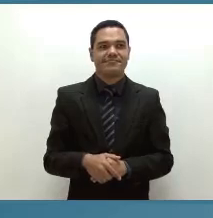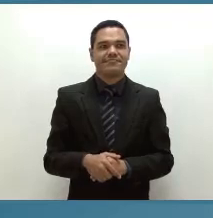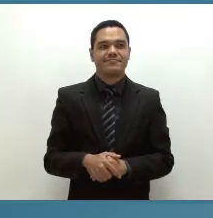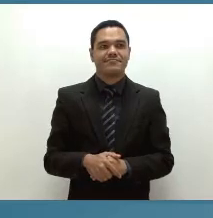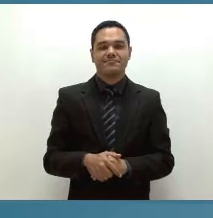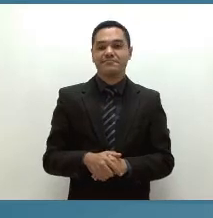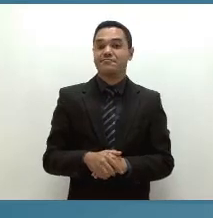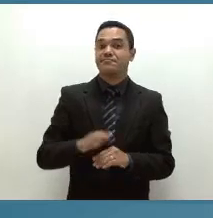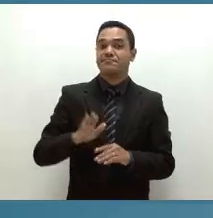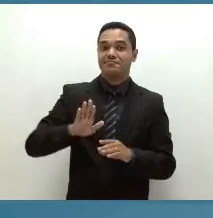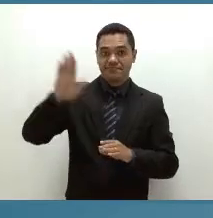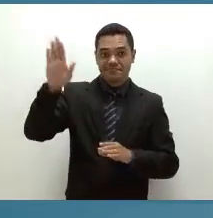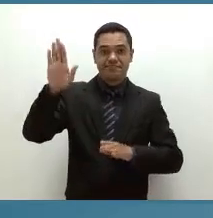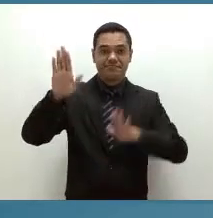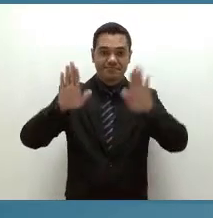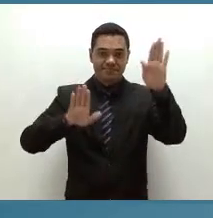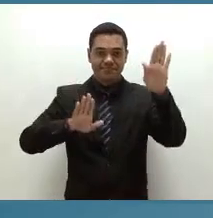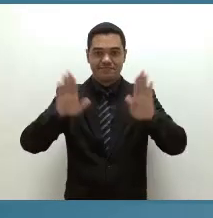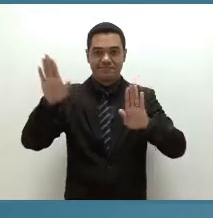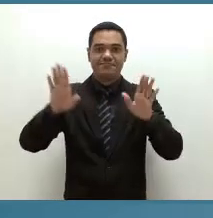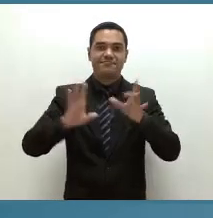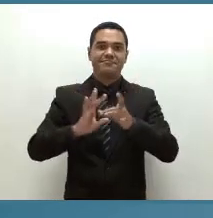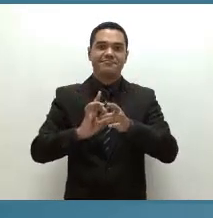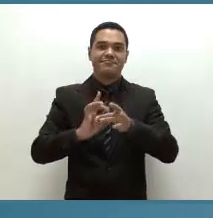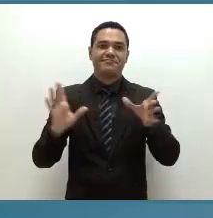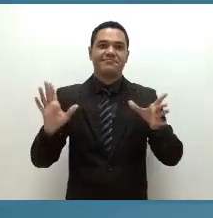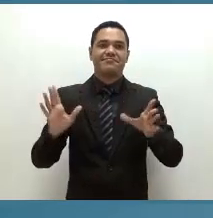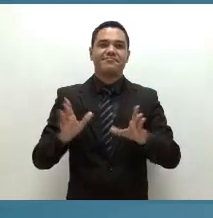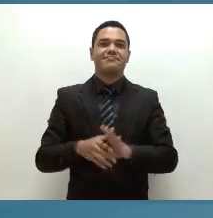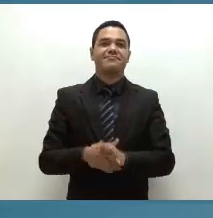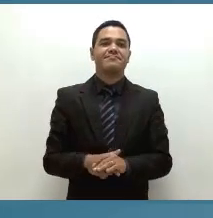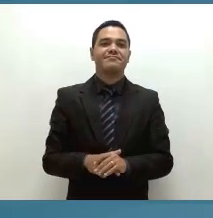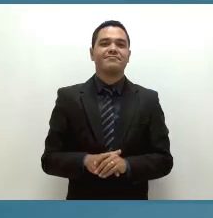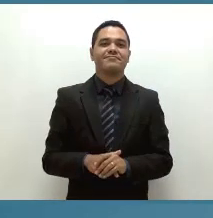Continua facultada a palavra.